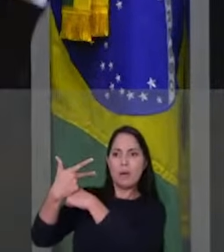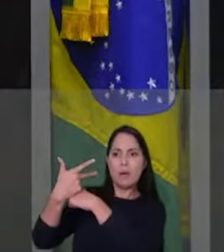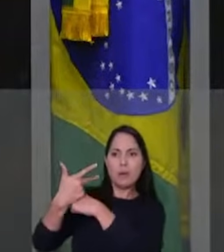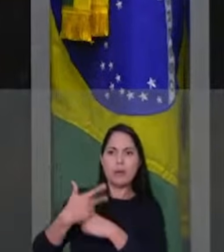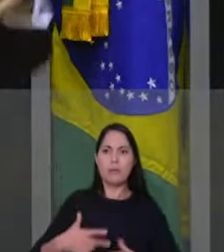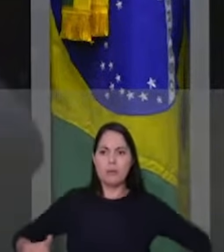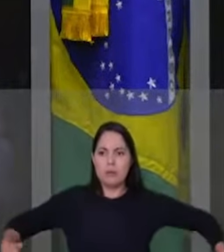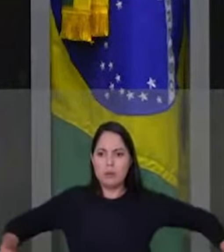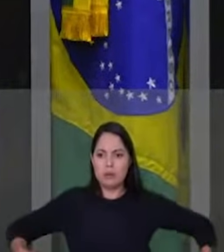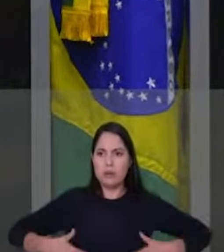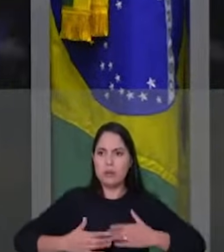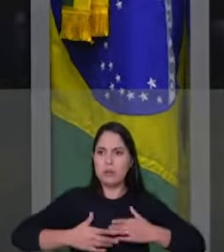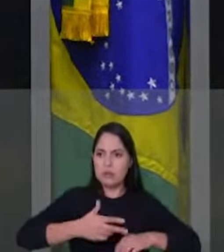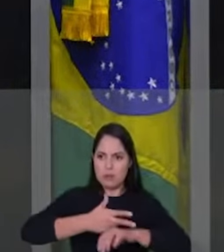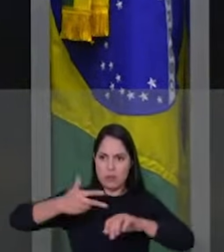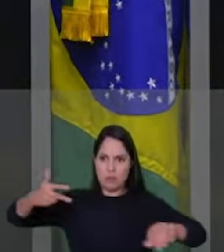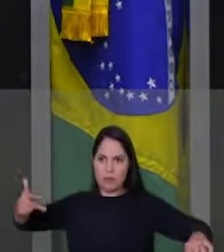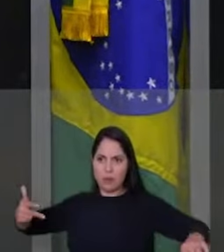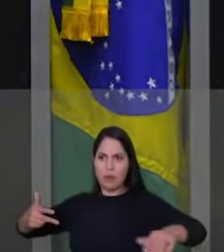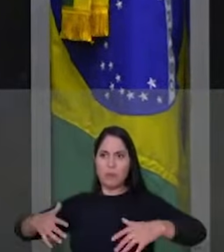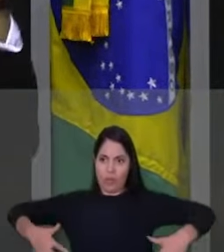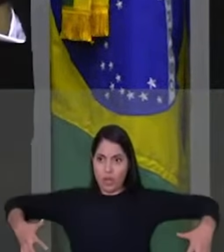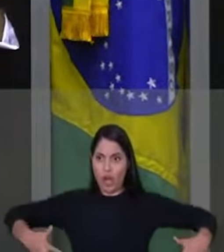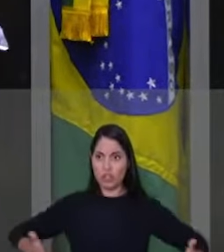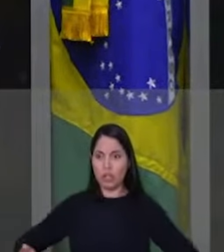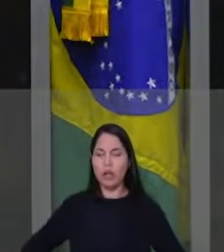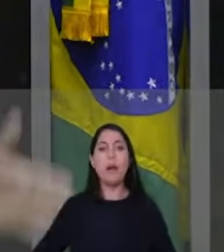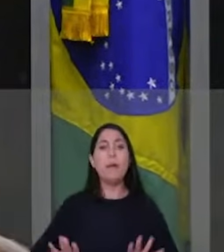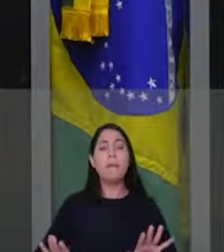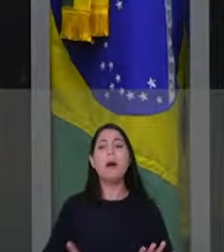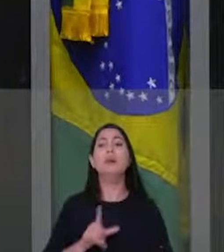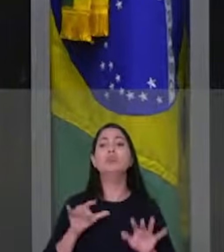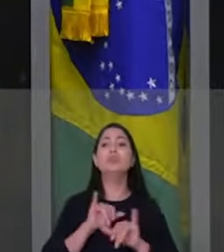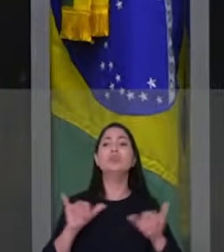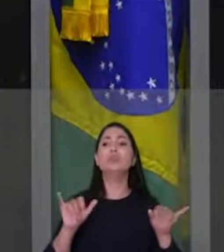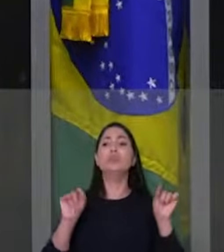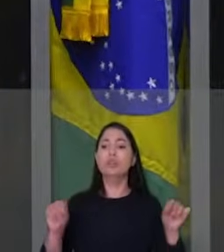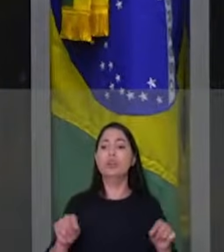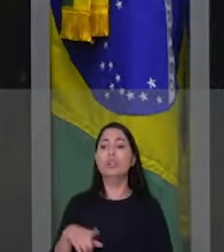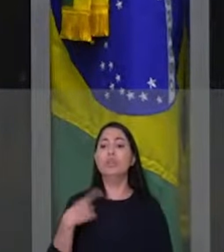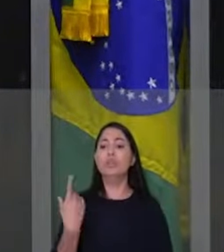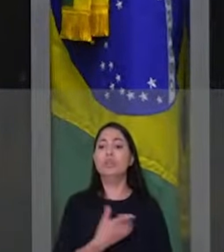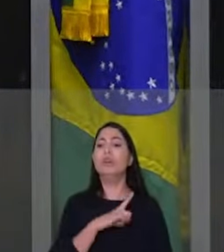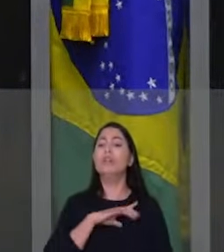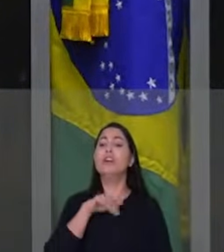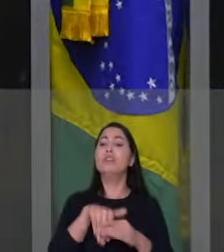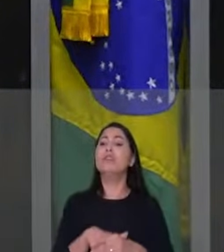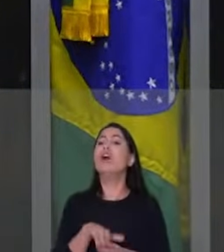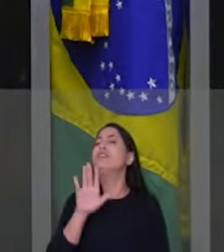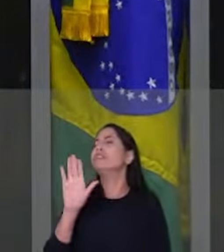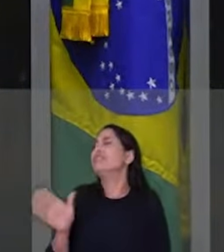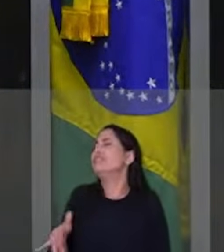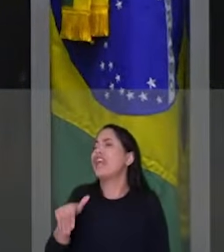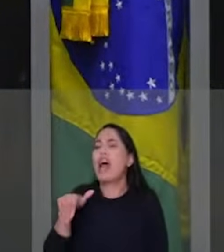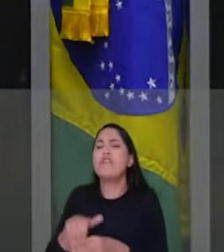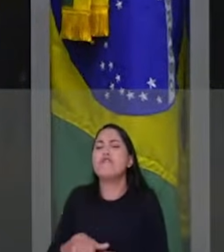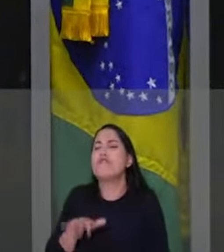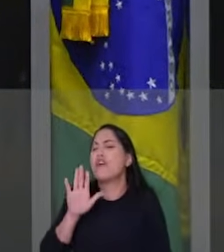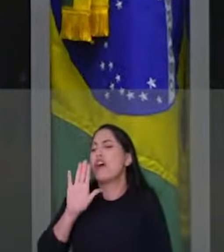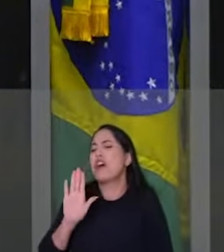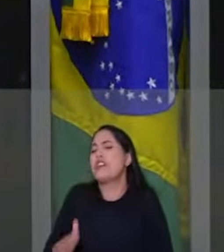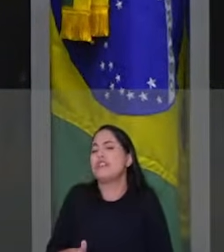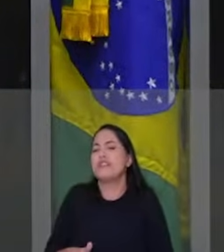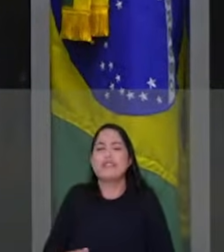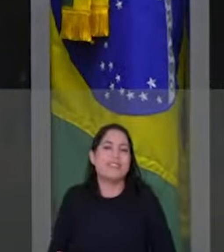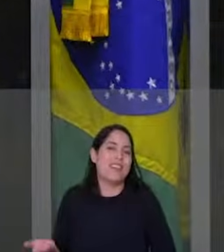pegar ele toda, a câmera tinha que estar um pouquinho mais longe, dizendo: já temos votos suficientes. Já temos